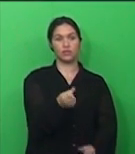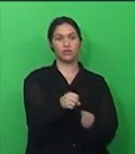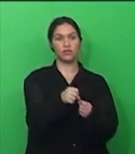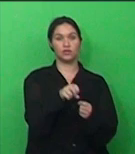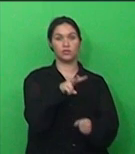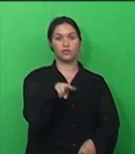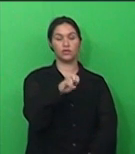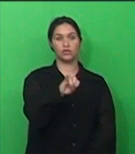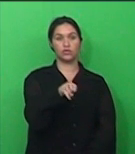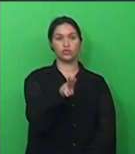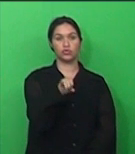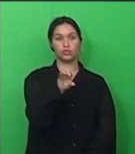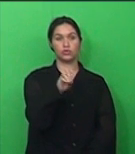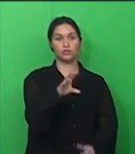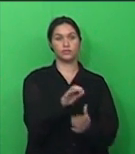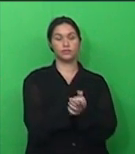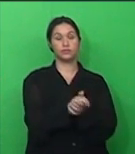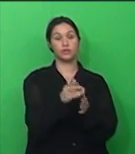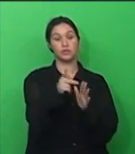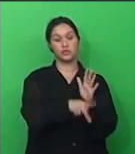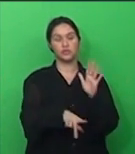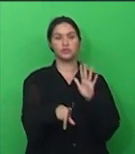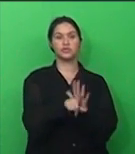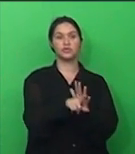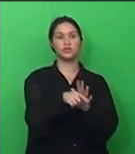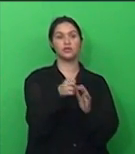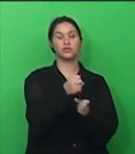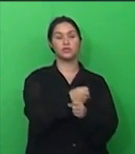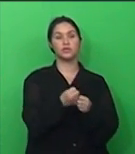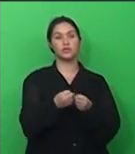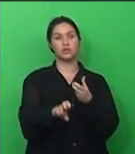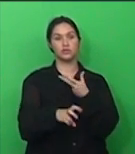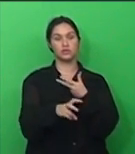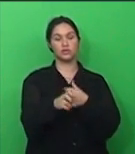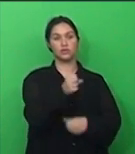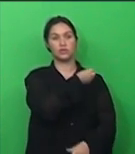do vereador Júlio Kaminski. Projeto de lei do Executivo número